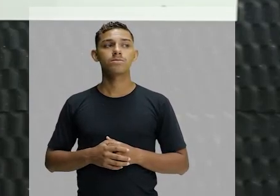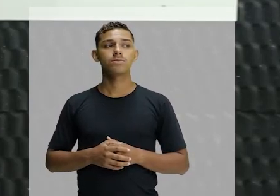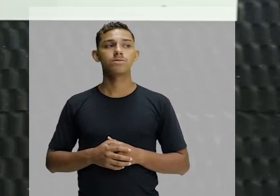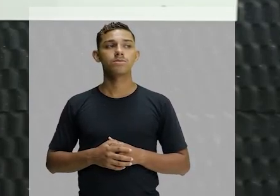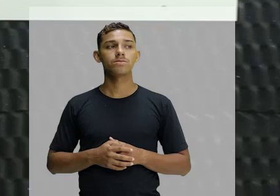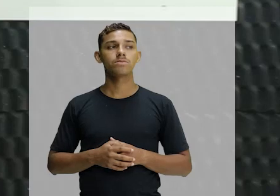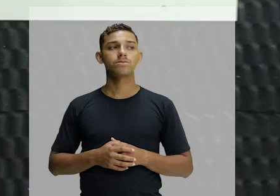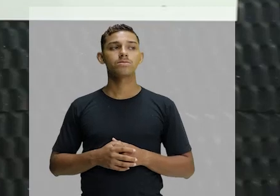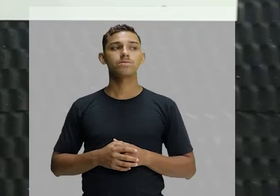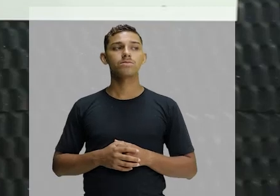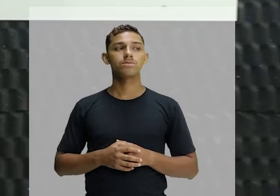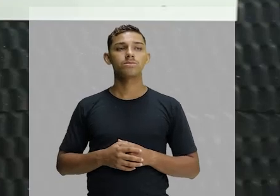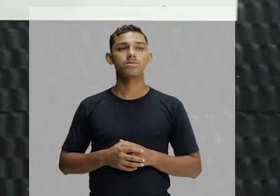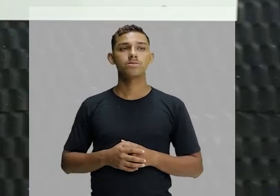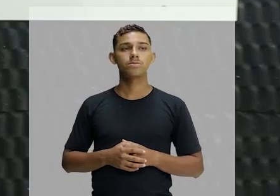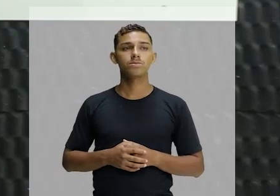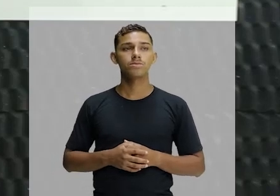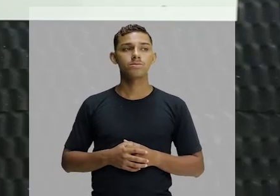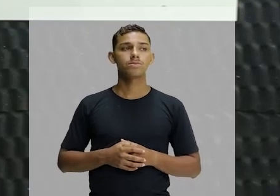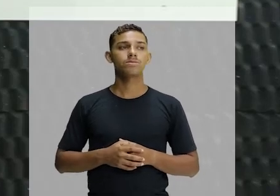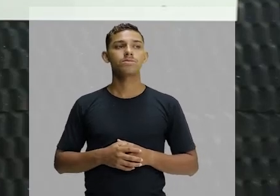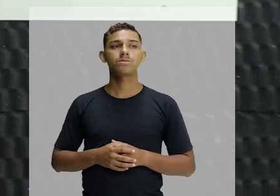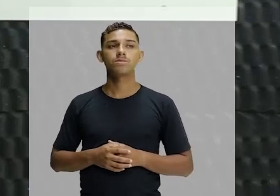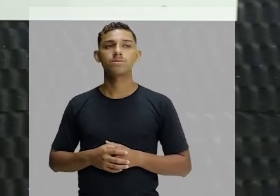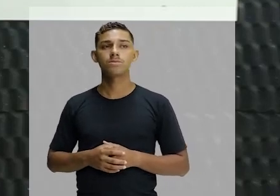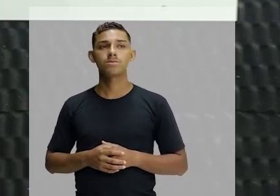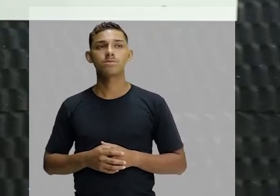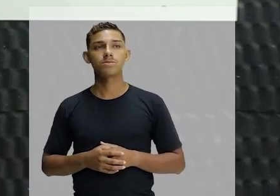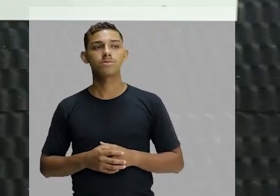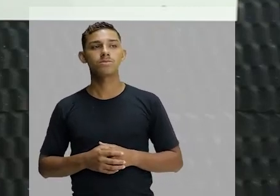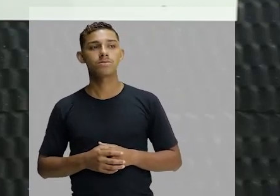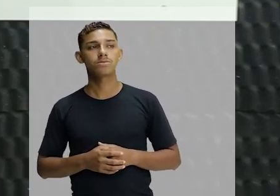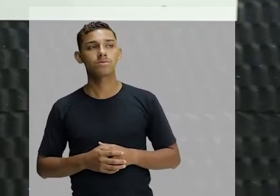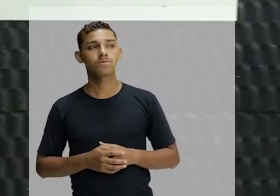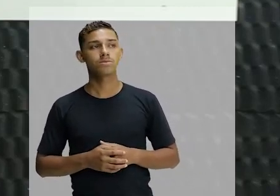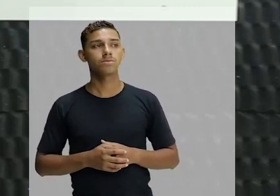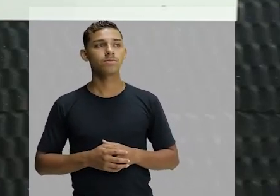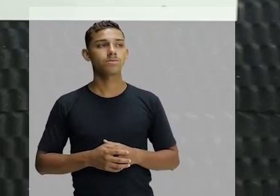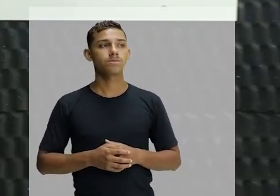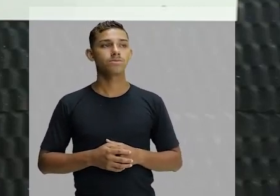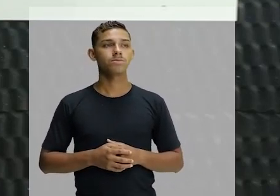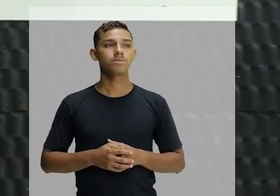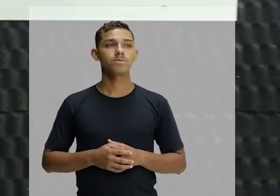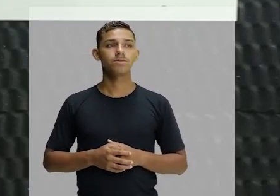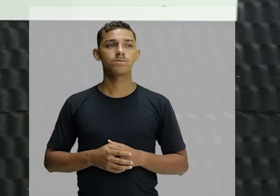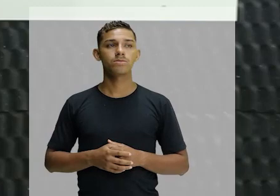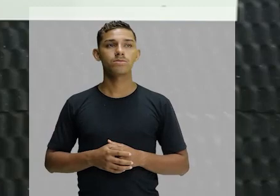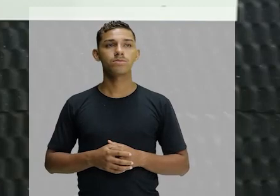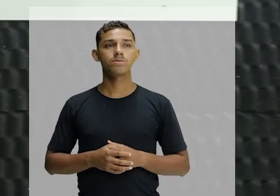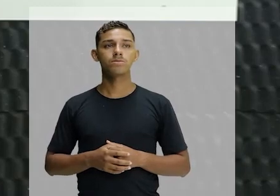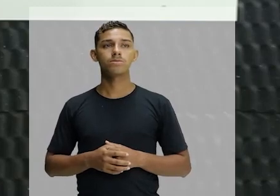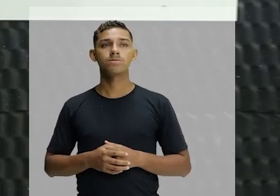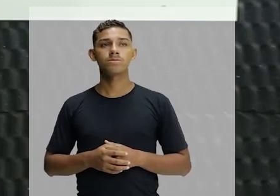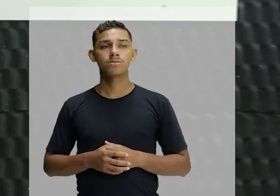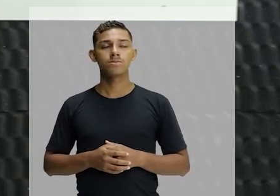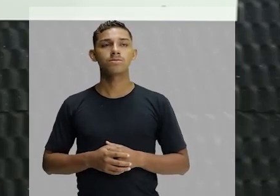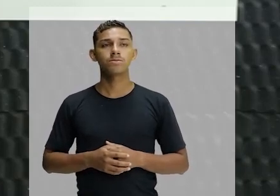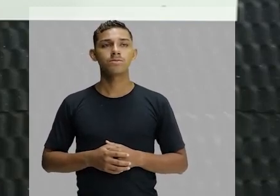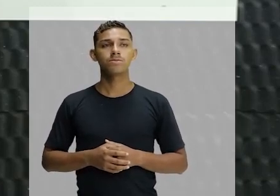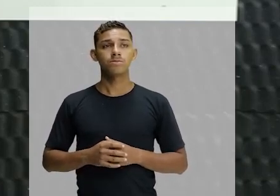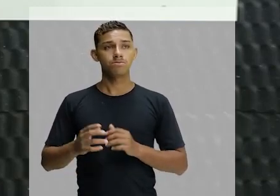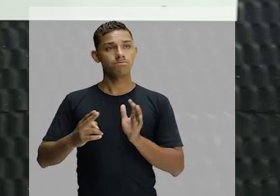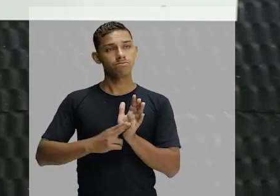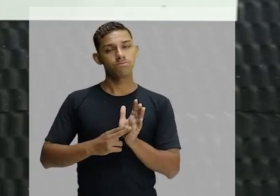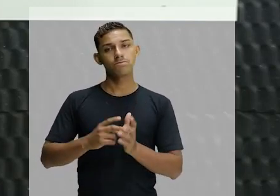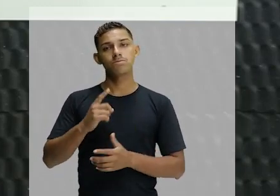mais y, esse menos 3 em mais 3 ao quadrado. Isso aqui vai ser